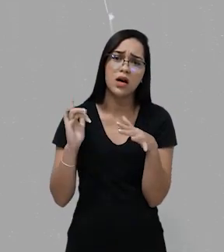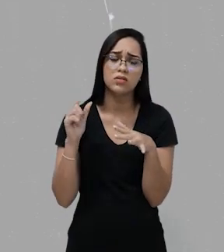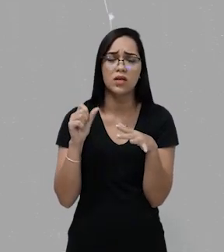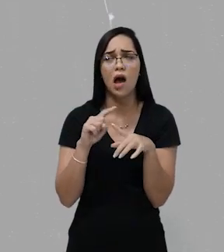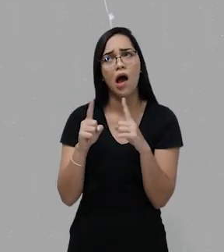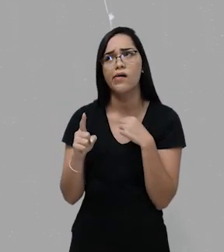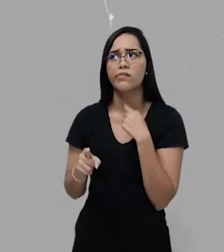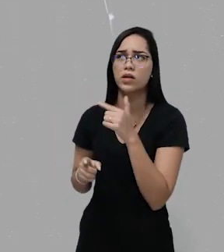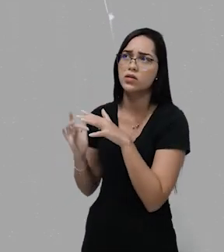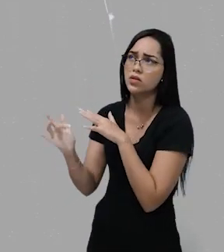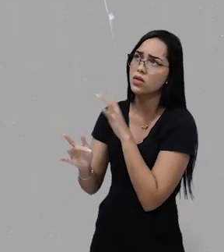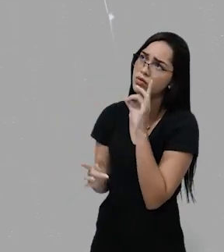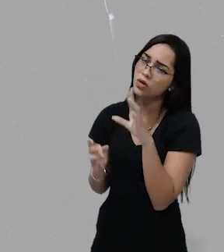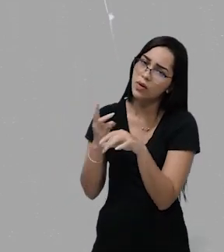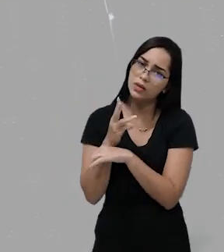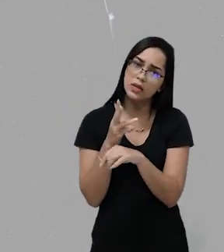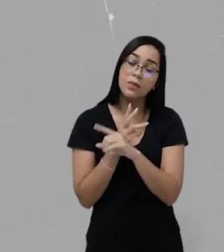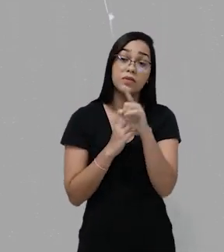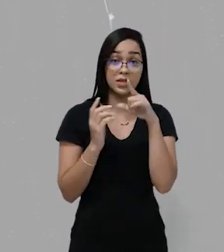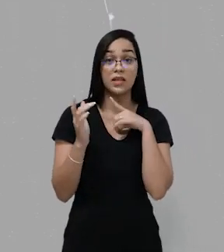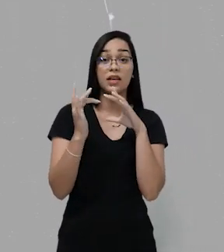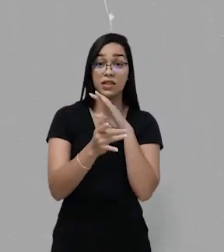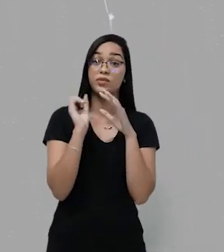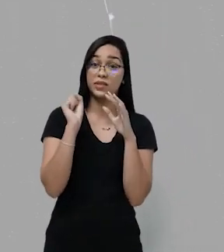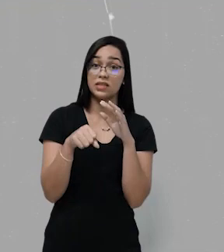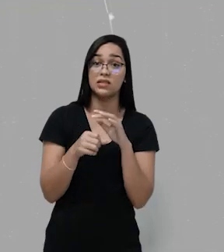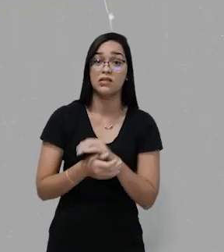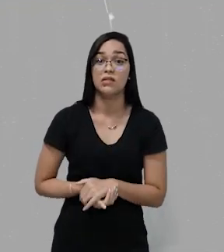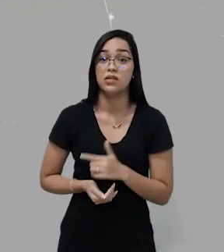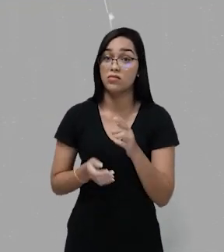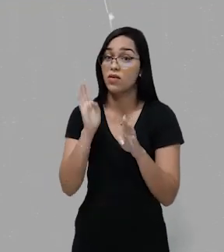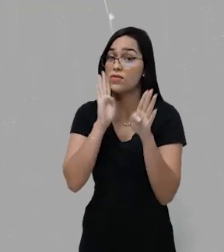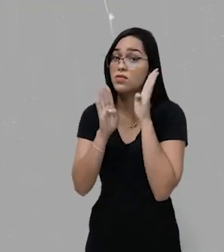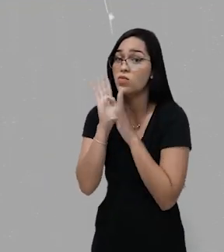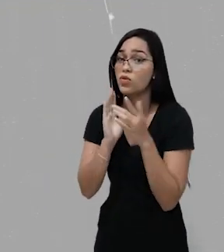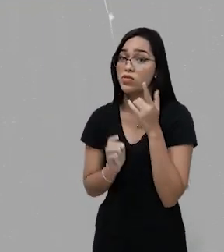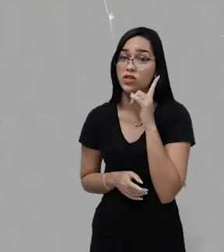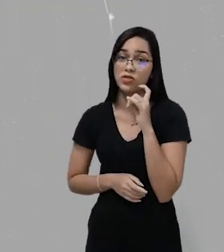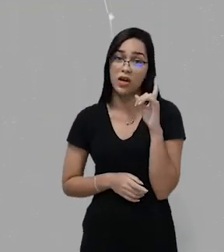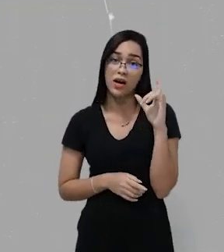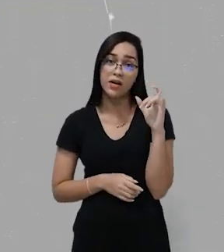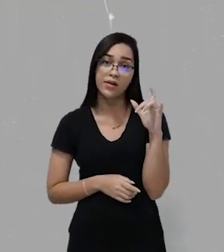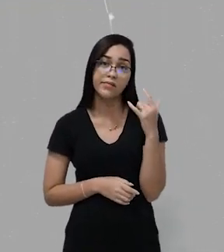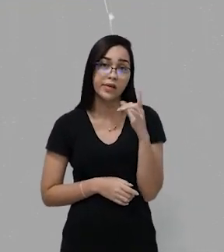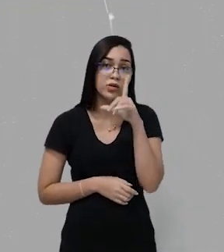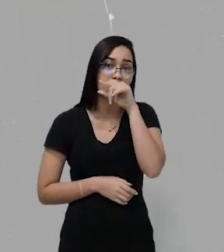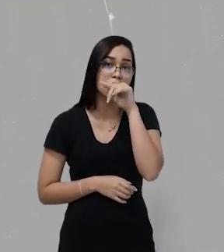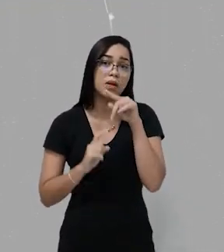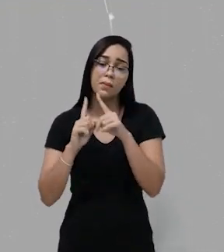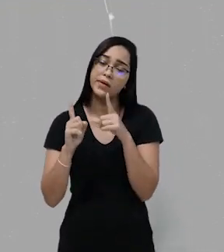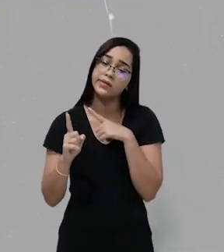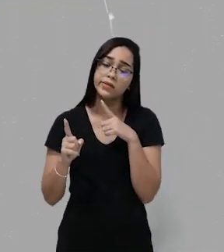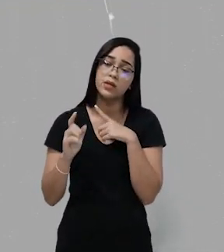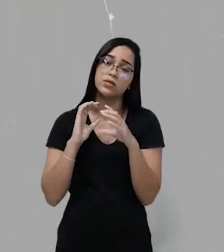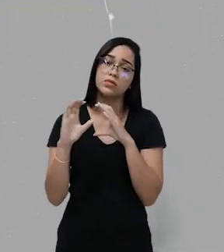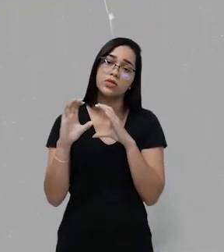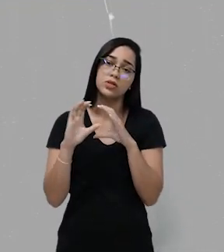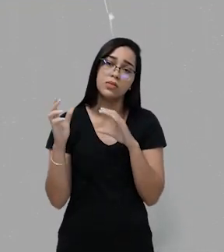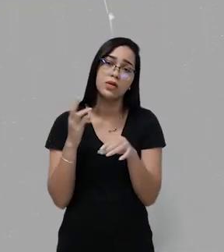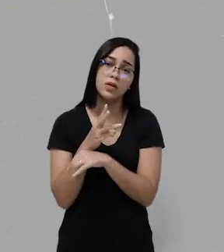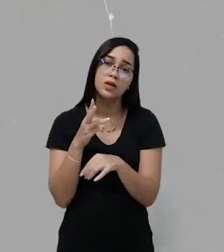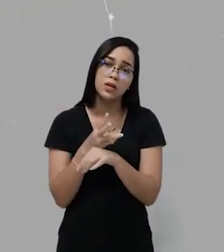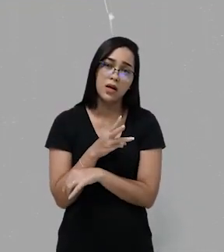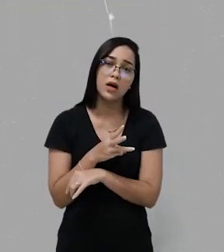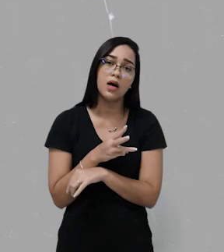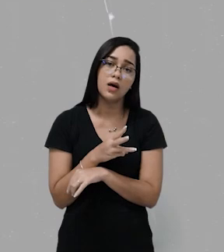Ah, eu não tenho rede social, só tenho WhatsApp. Então, você tem uma rede social. Você não tem um Facebook, não tem um Instagram, não tem um Twitter, mas você se comunica até no WhatsApp.